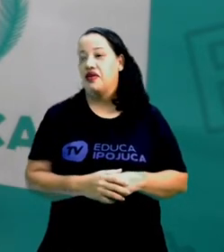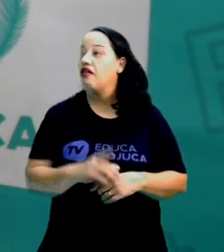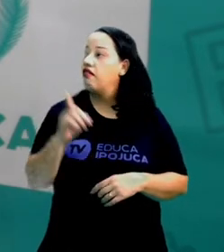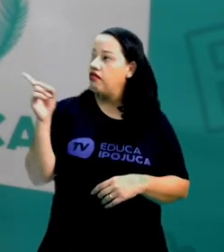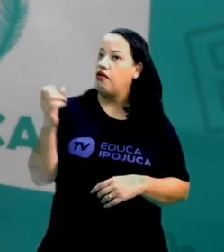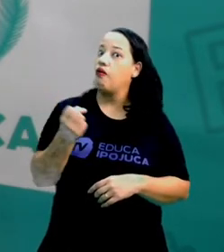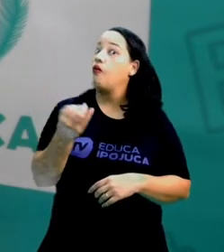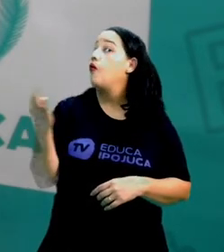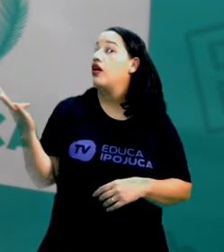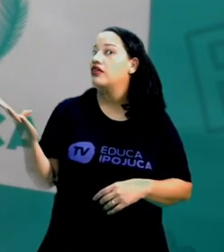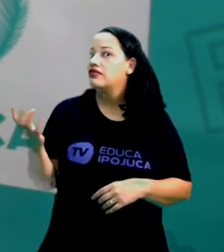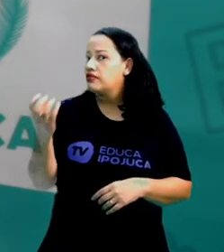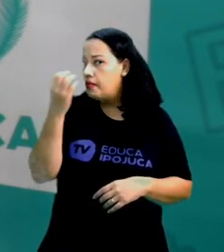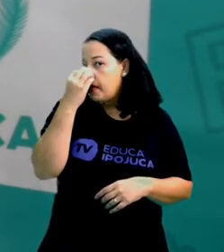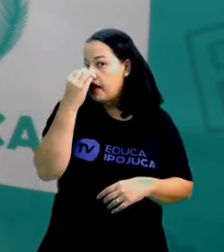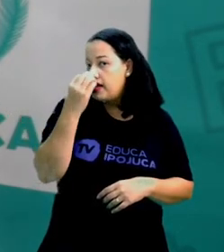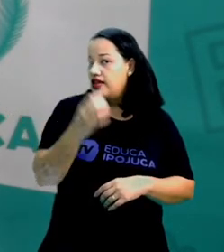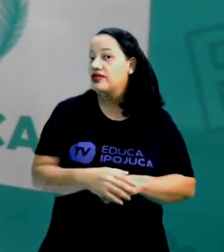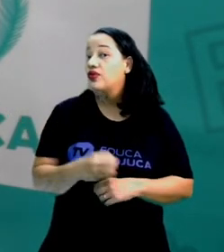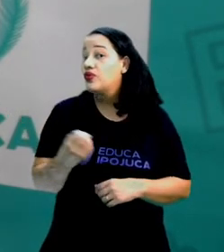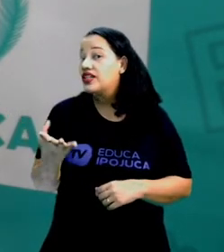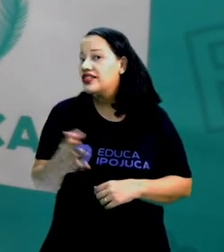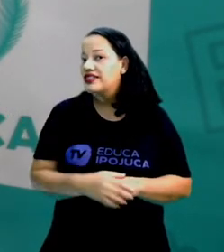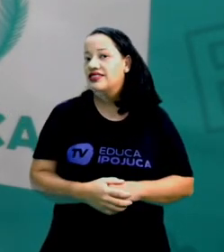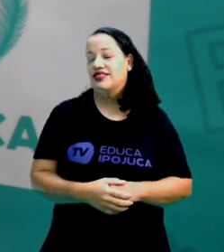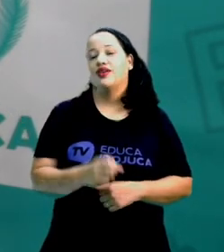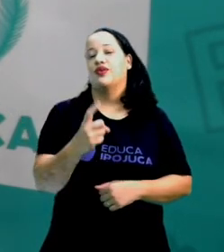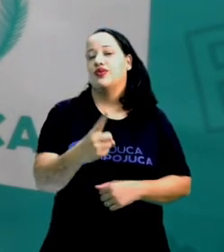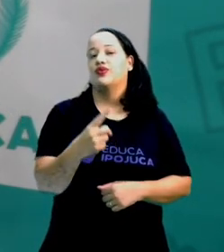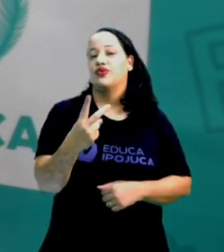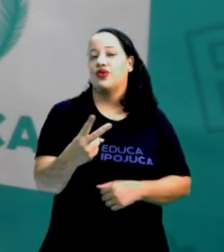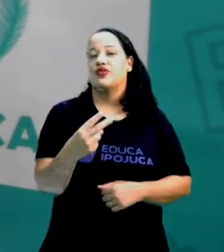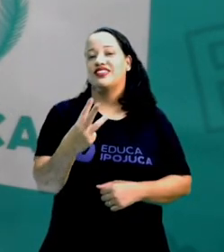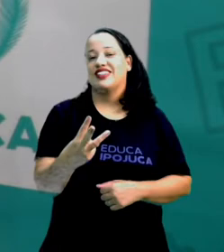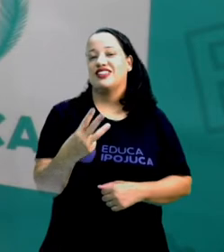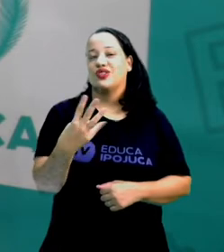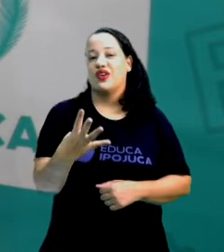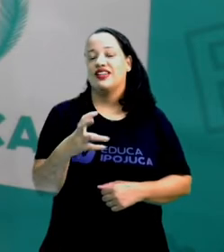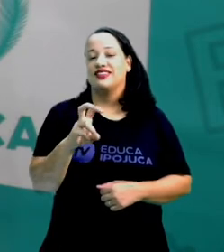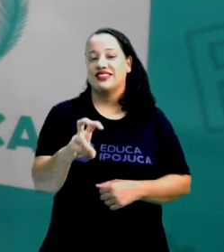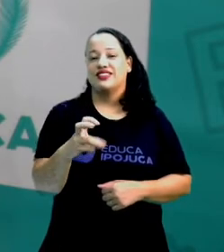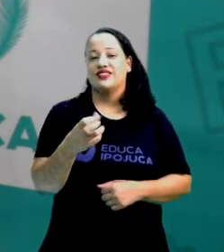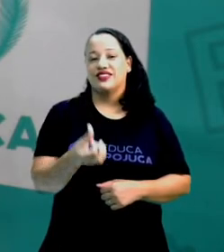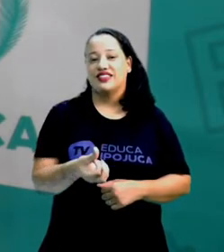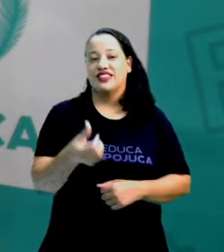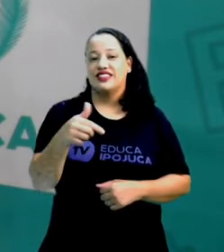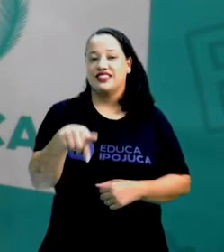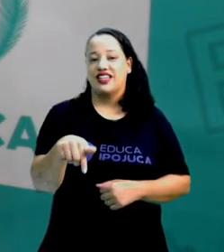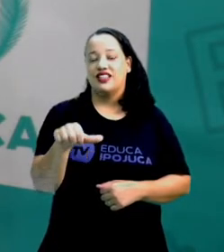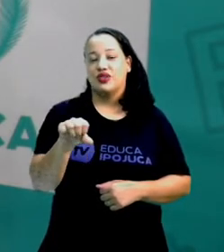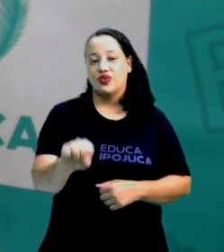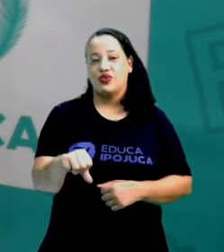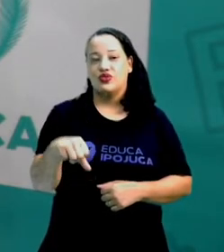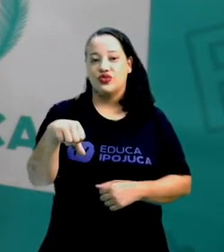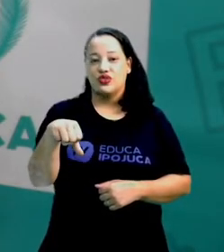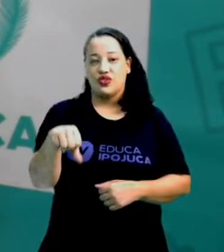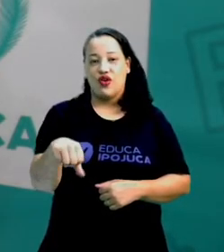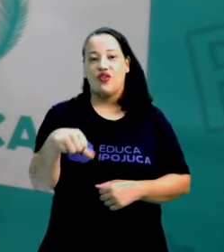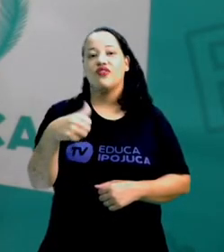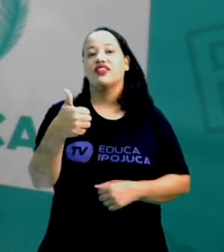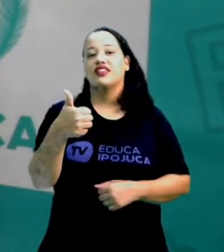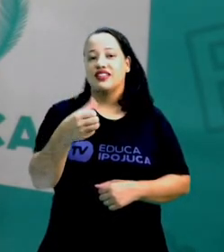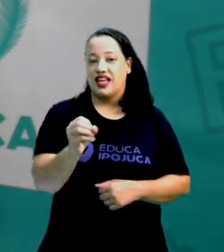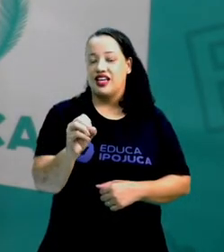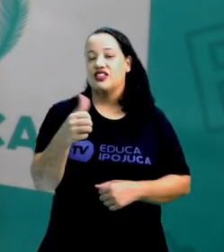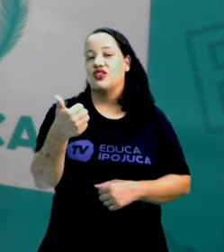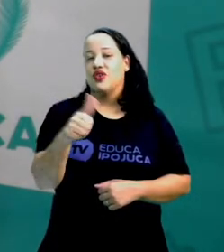palhaços? Vamos contar? Um, dois, três, quatro, cinco, seis, sete, oito, nove,